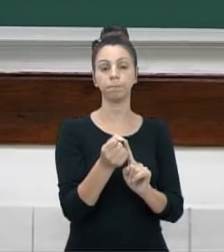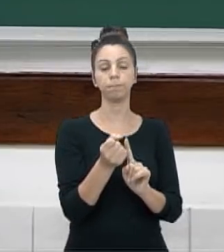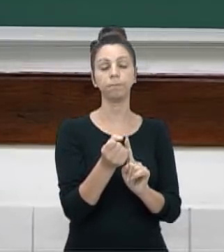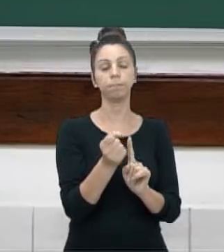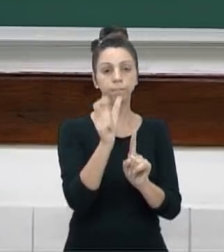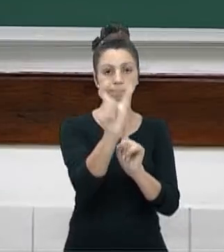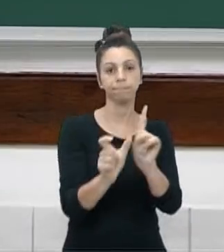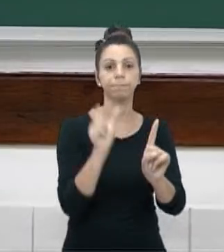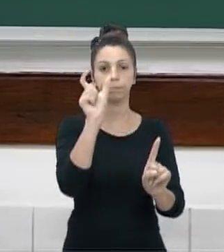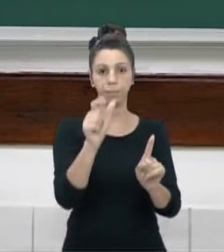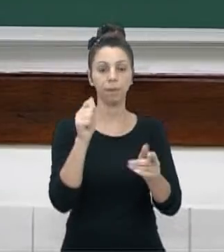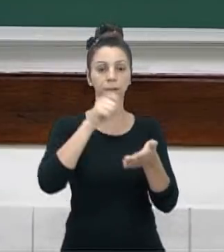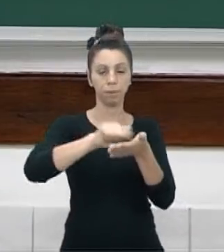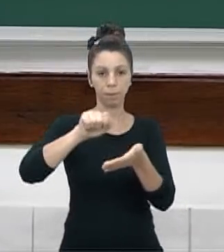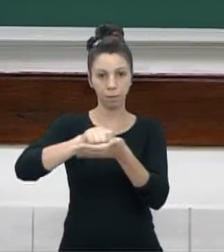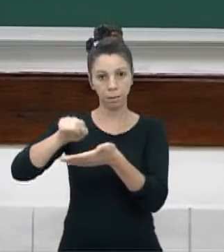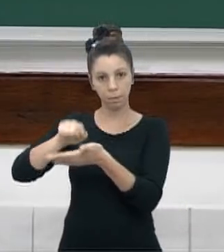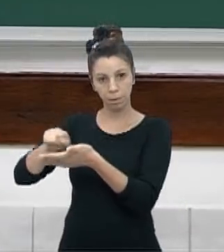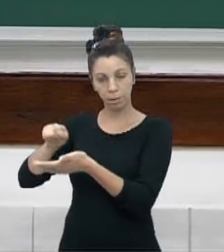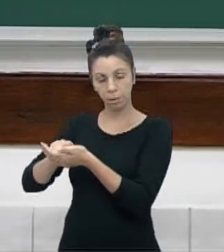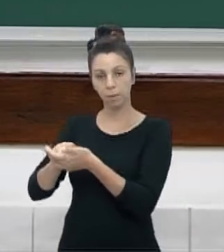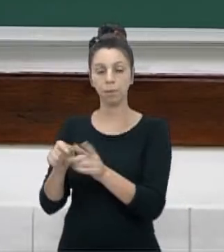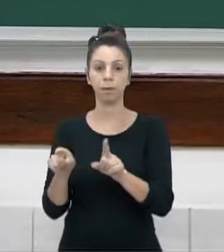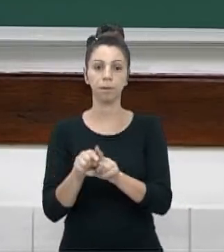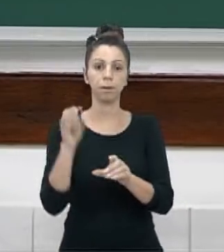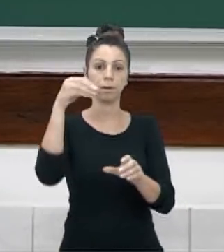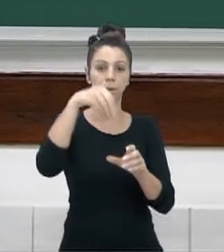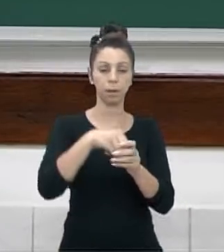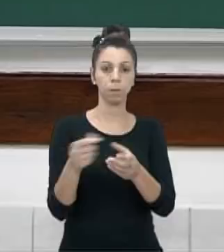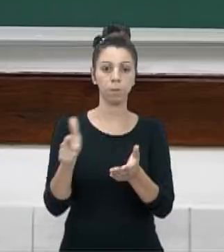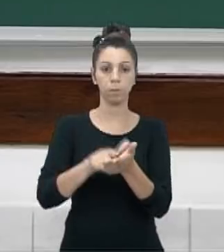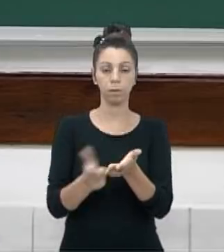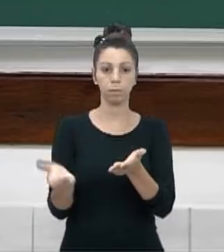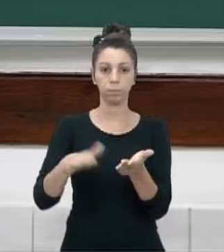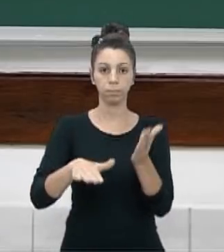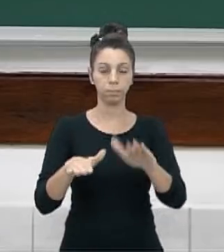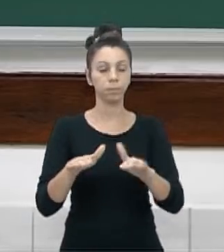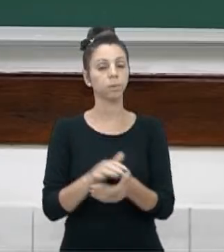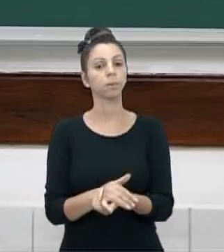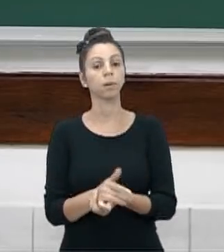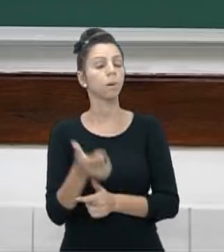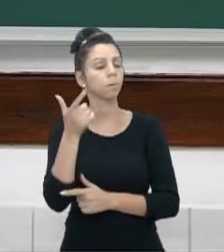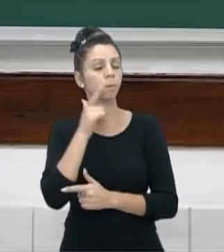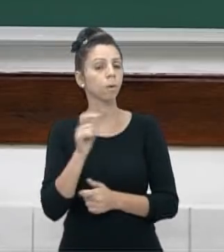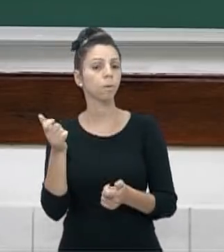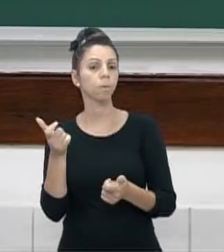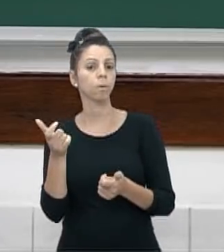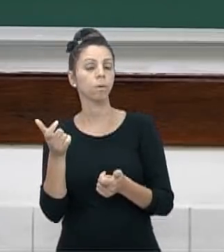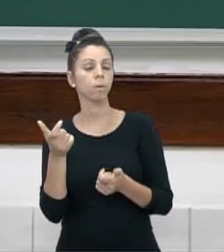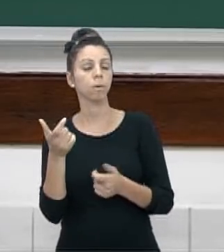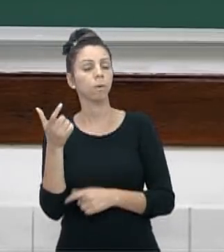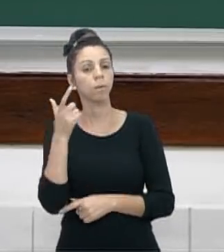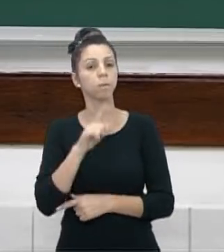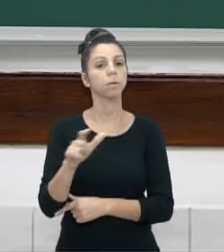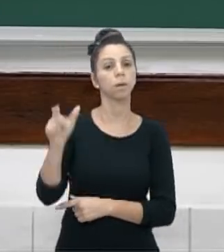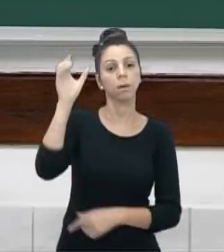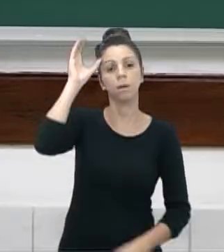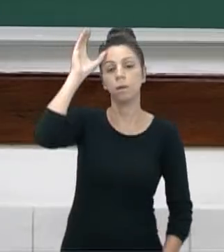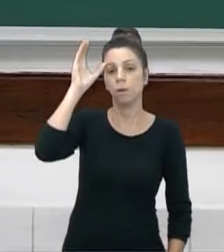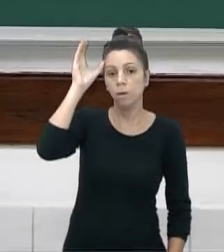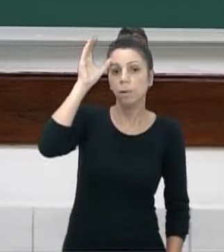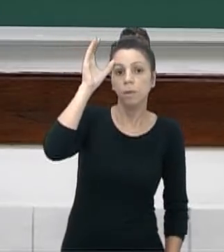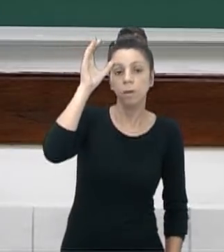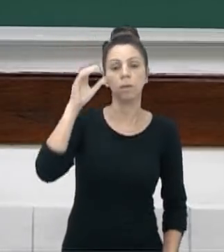do personagem, né, que constituem o discurso verbal do folder, para que as pessoas consigam se sensibilizar para essa causa,